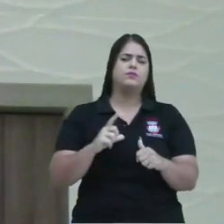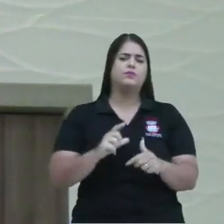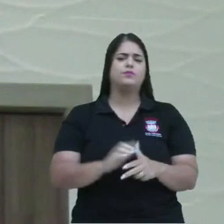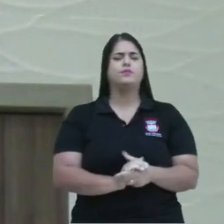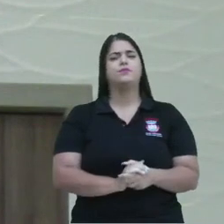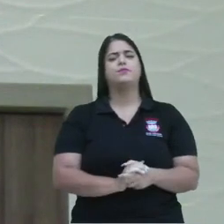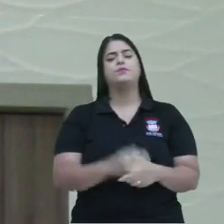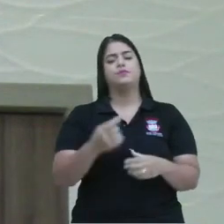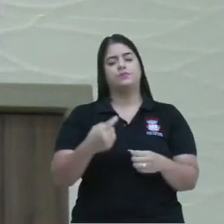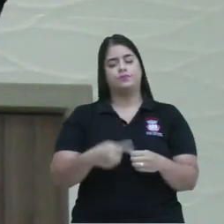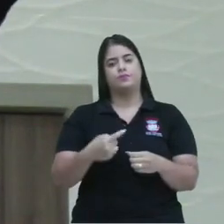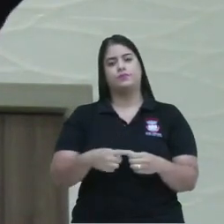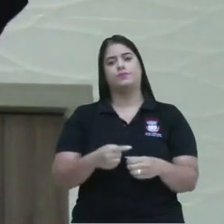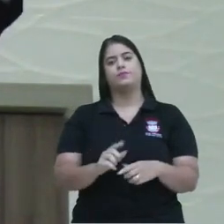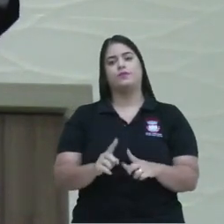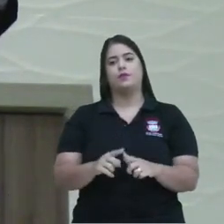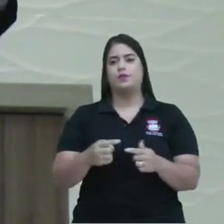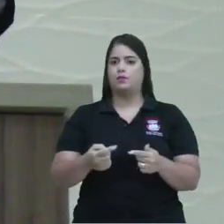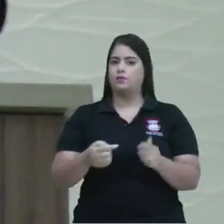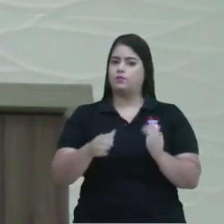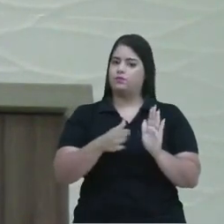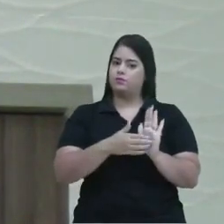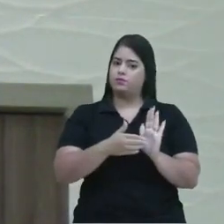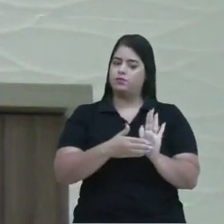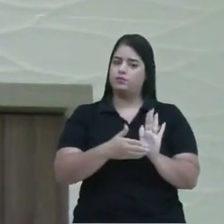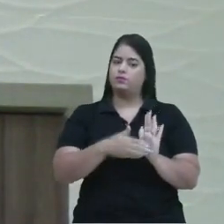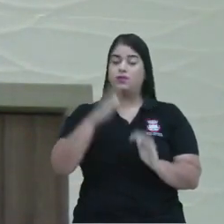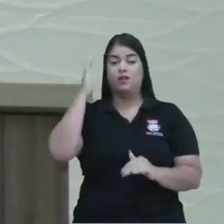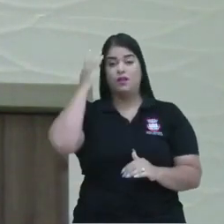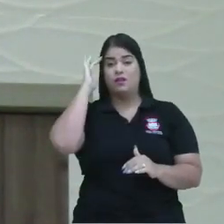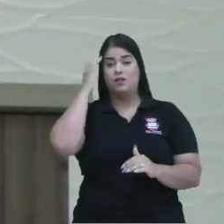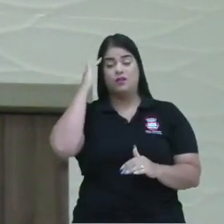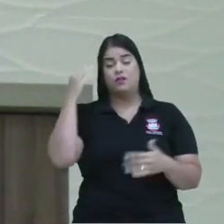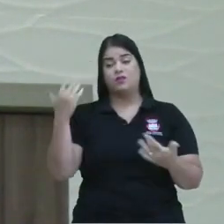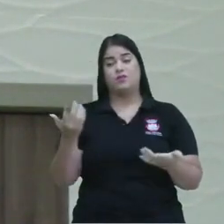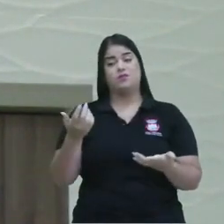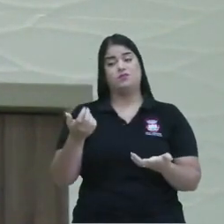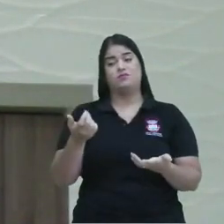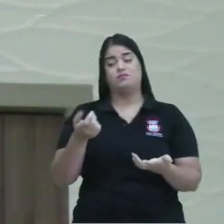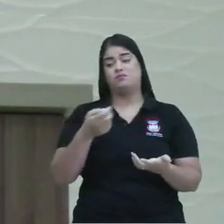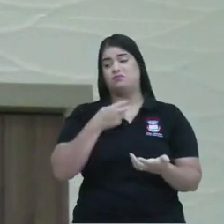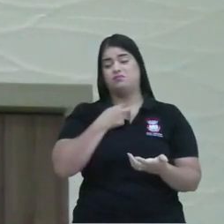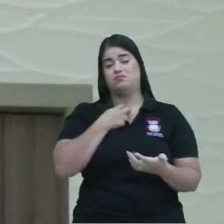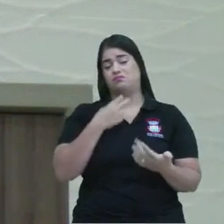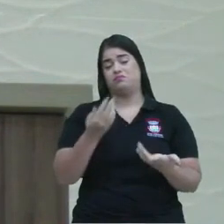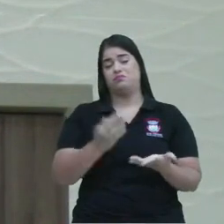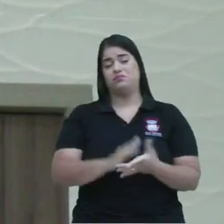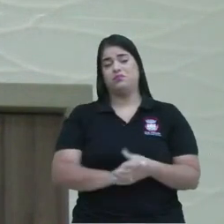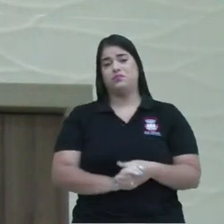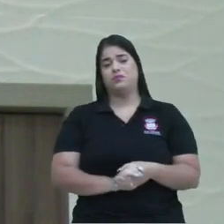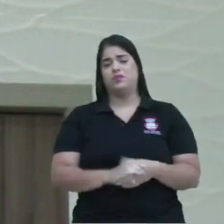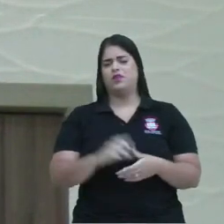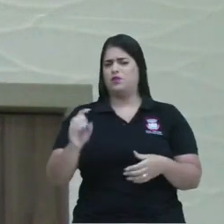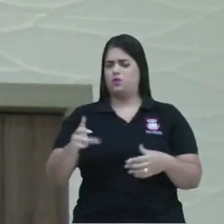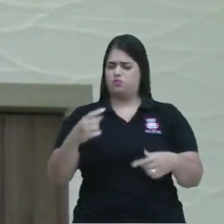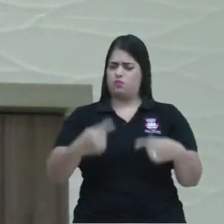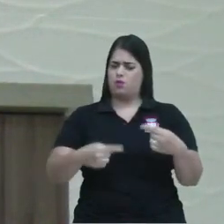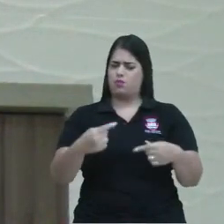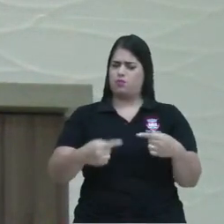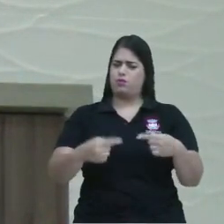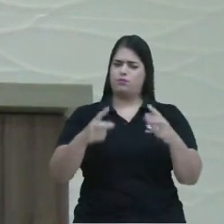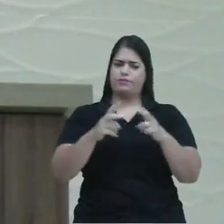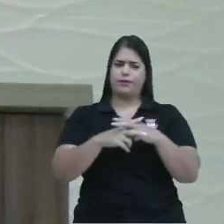do município. Mas nessa matéria, eu acho que tem pouco proveito. Só vai ter mais politicagem,